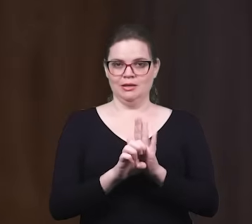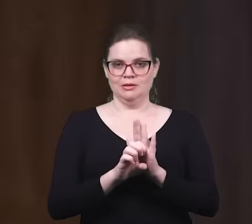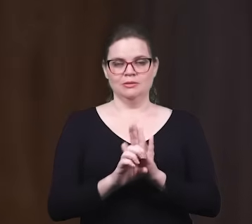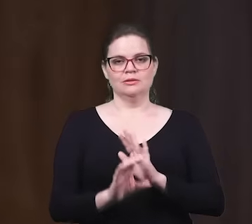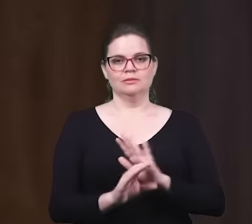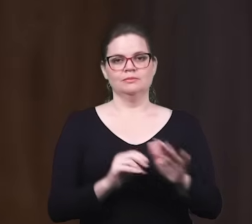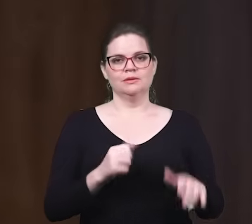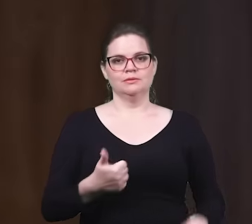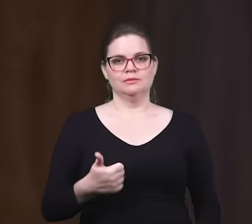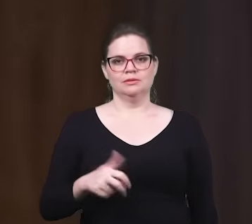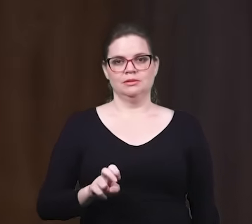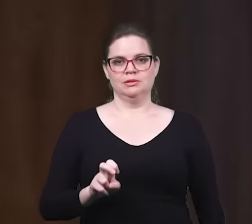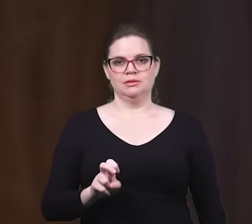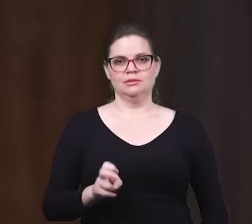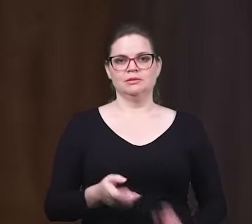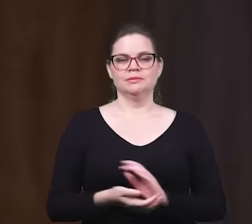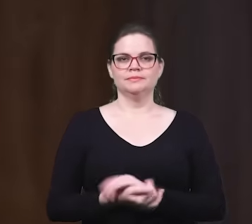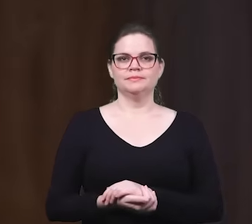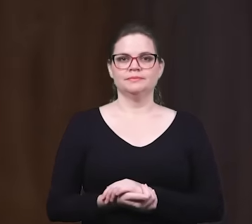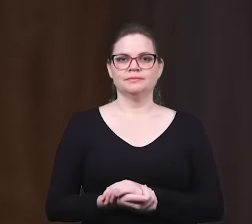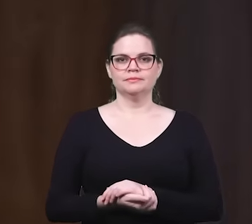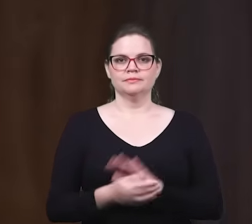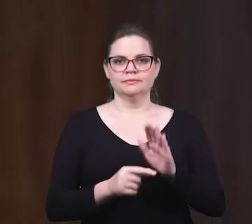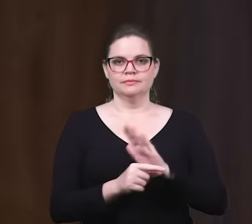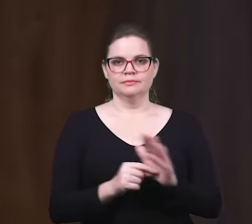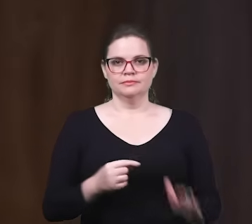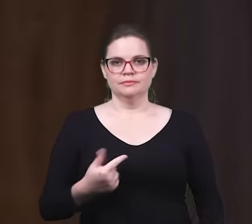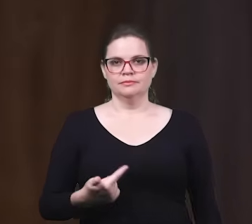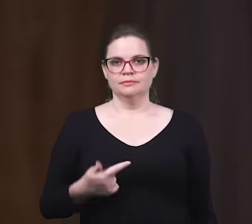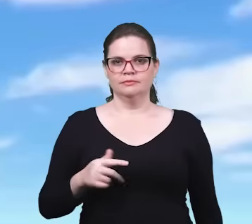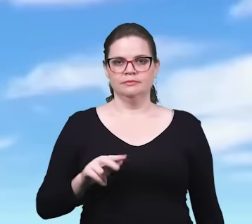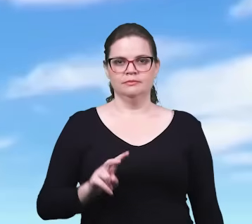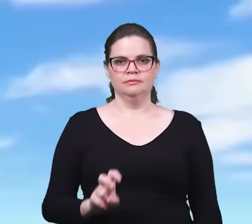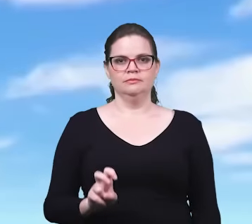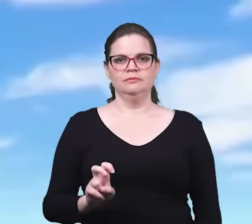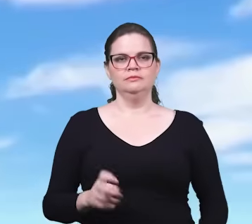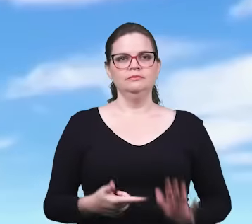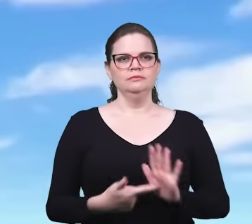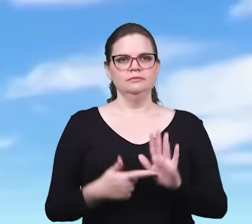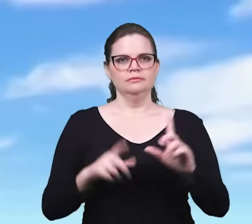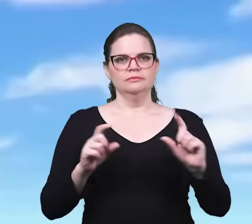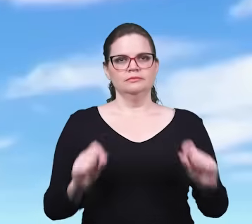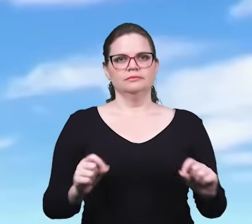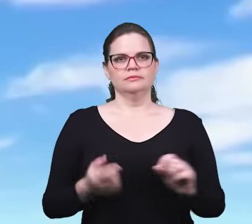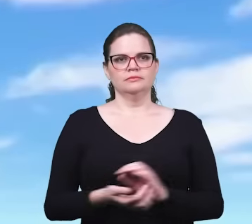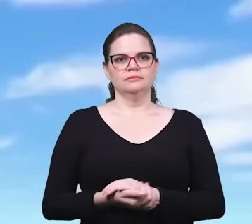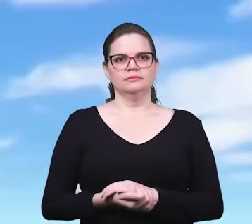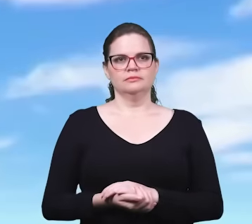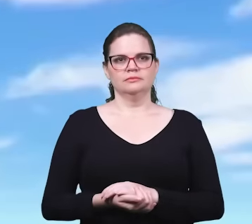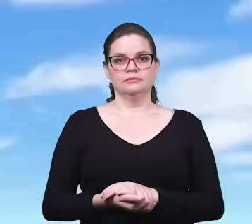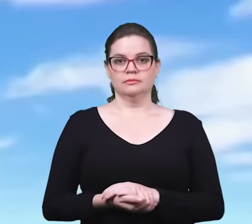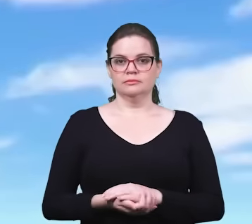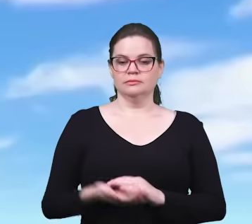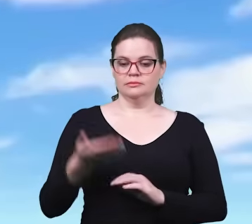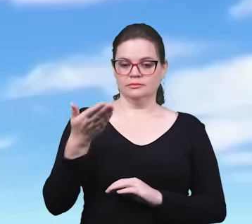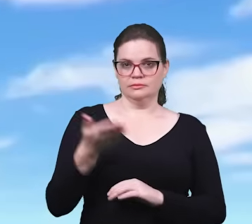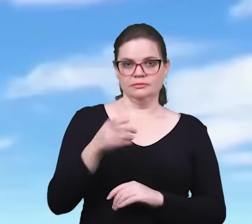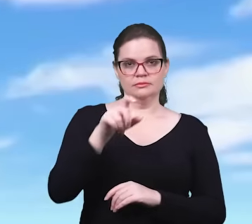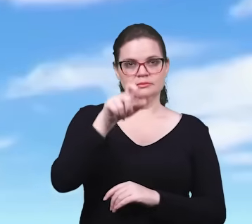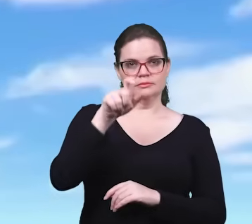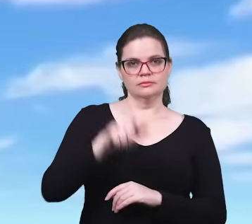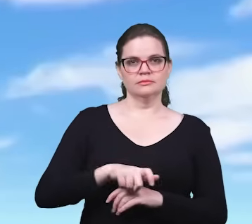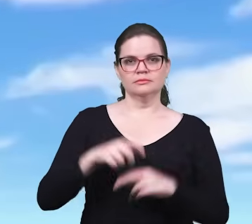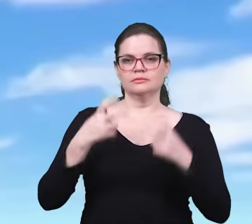15, vamos ler o verso 25, que diz assim: E ele clamou ao